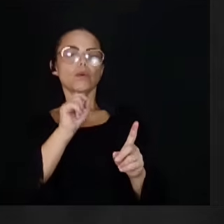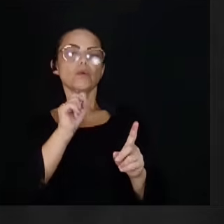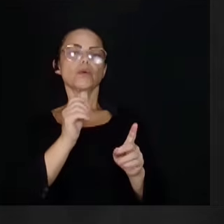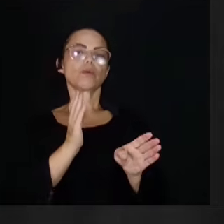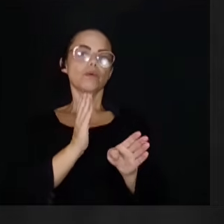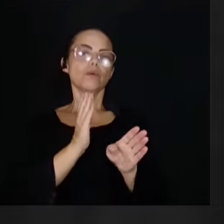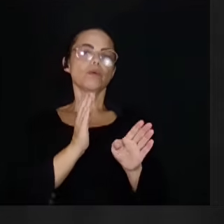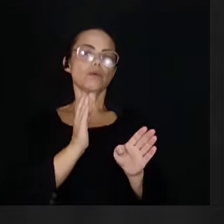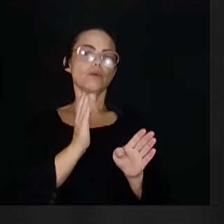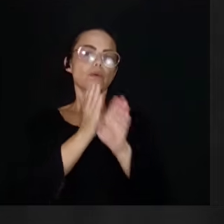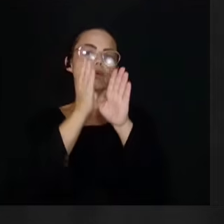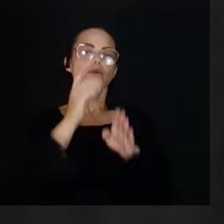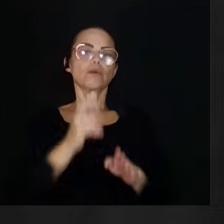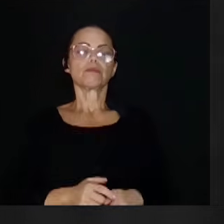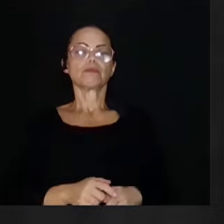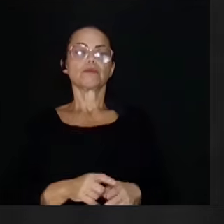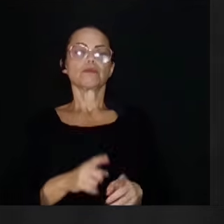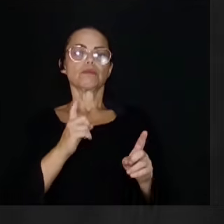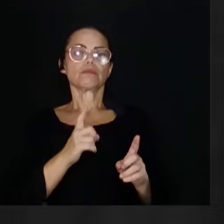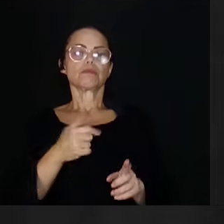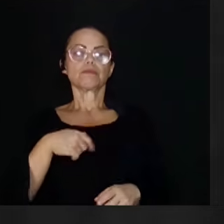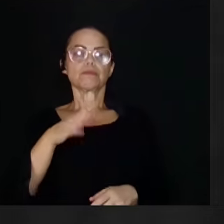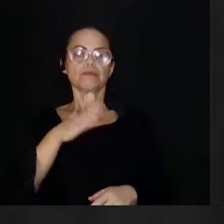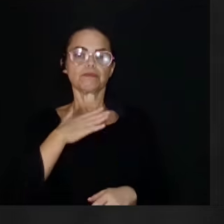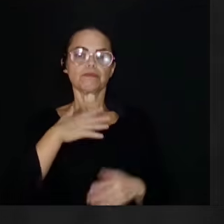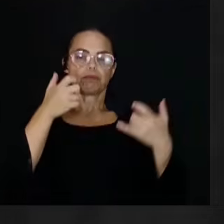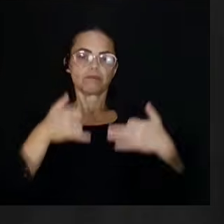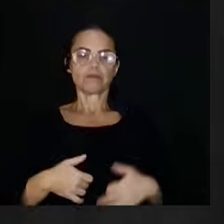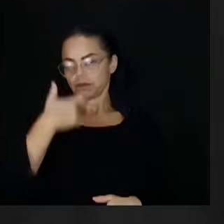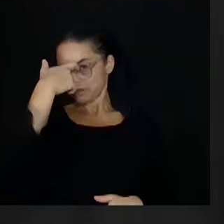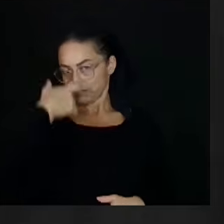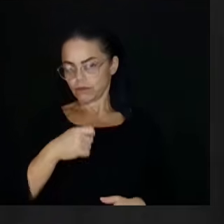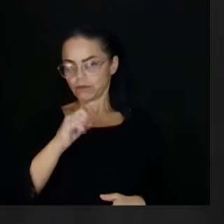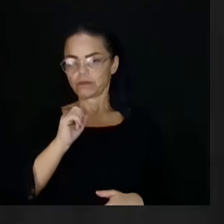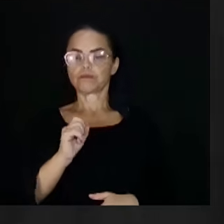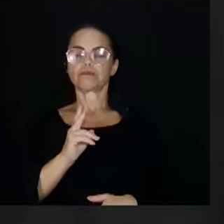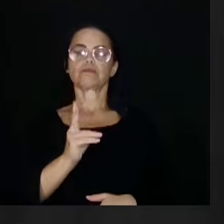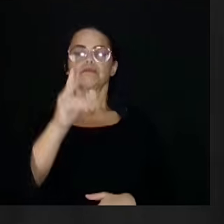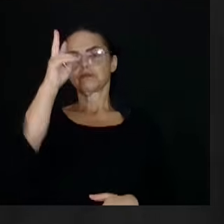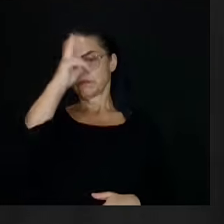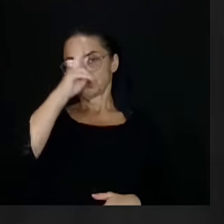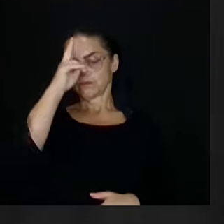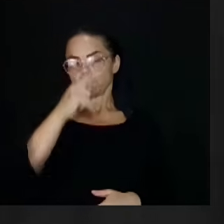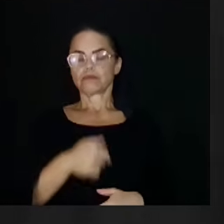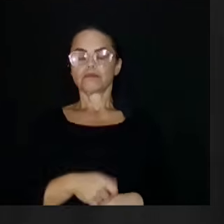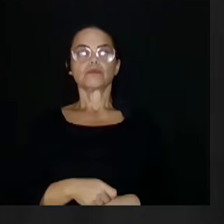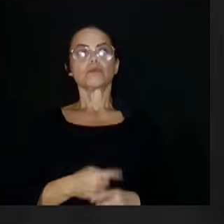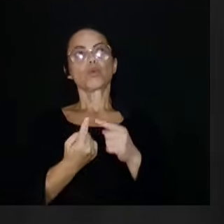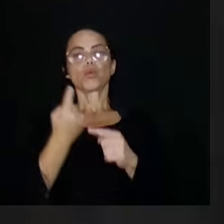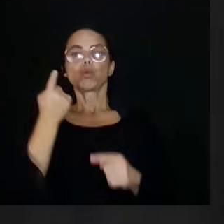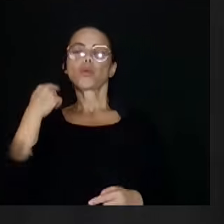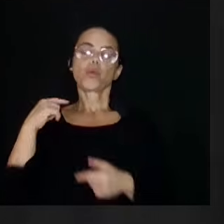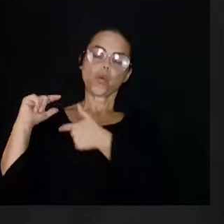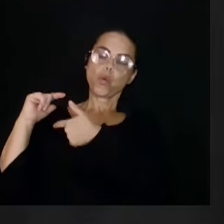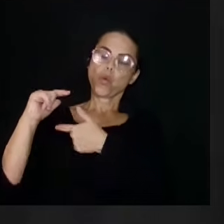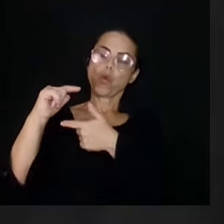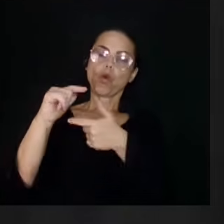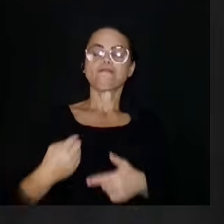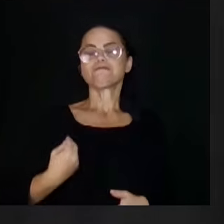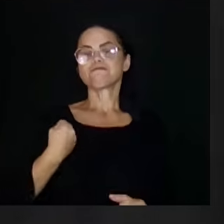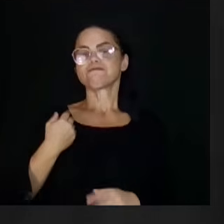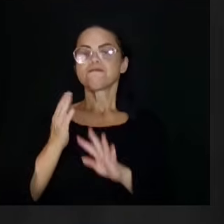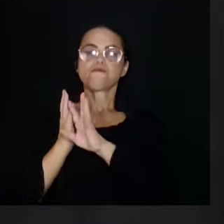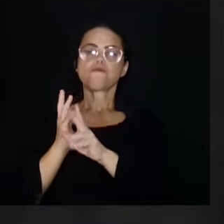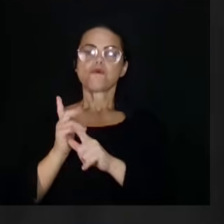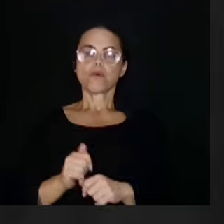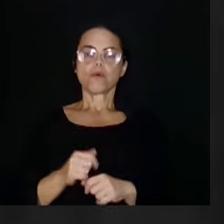Costumo falar que, para mim falar quem eu sou, eu sempre lembro da onde eu vim, né? E da onde eu vim é desse lugar,